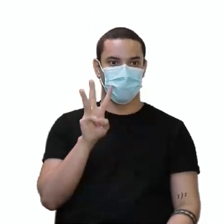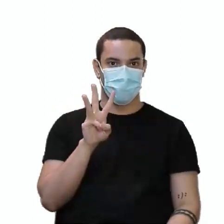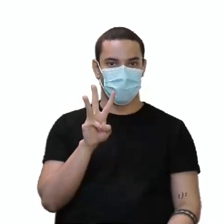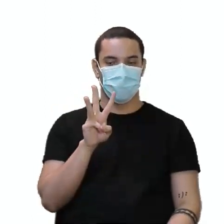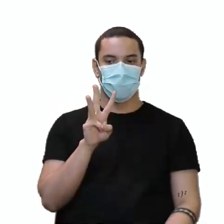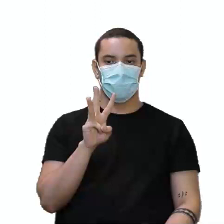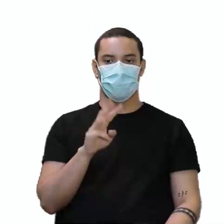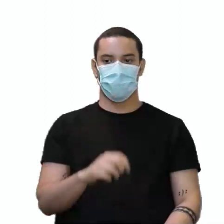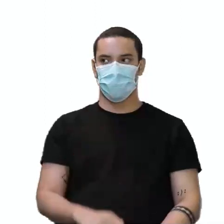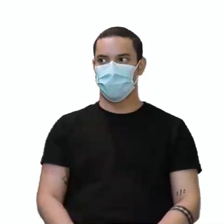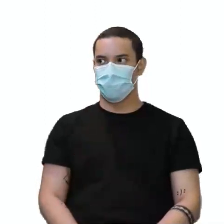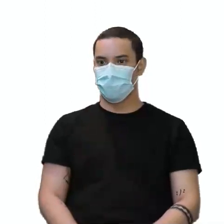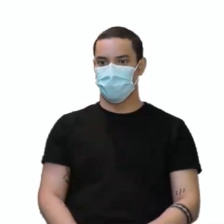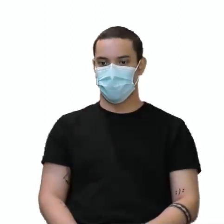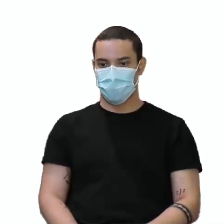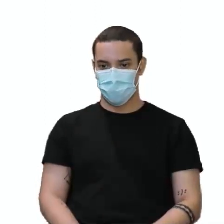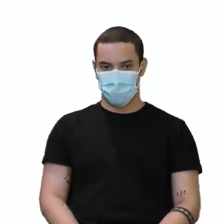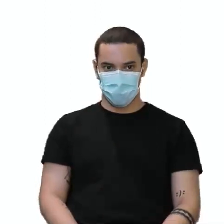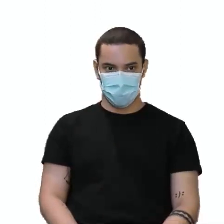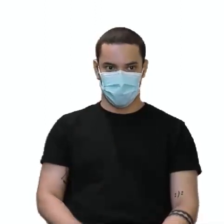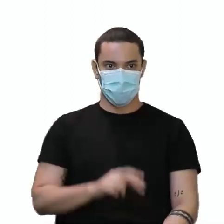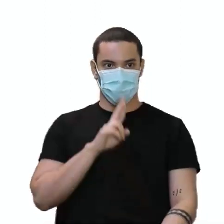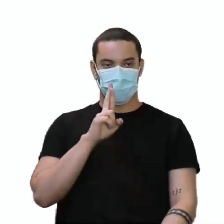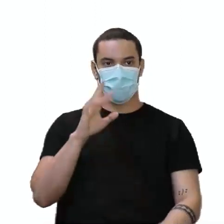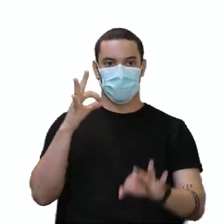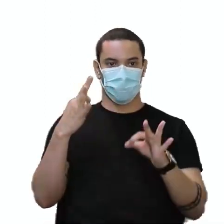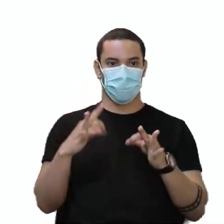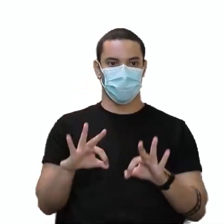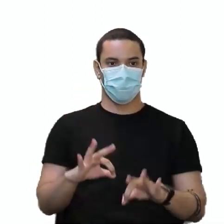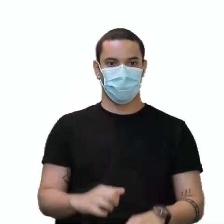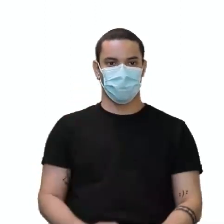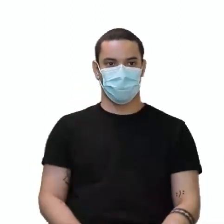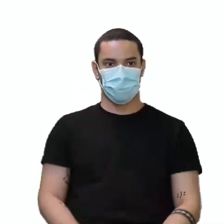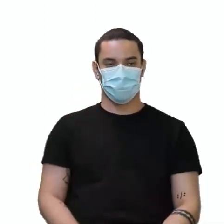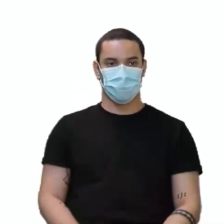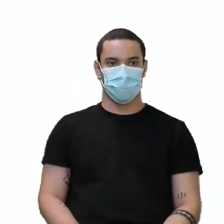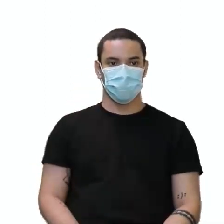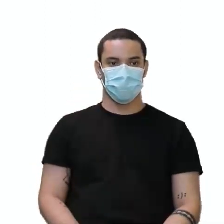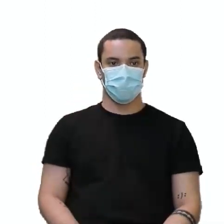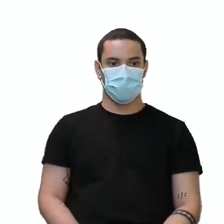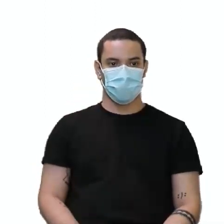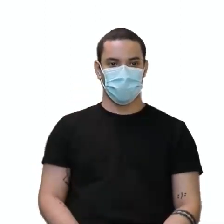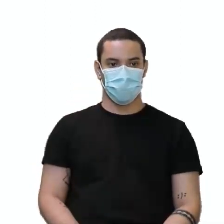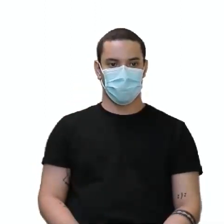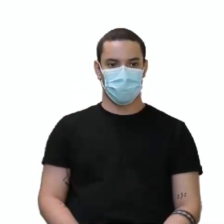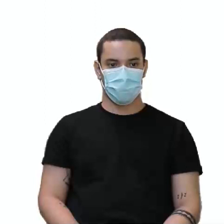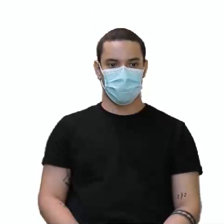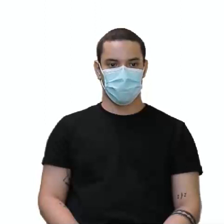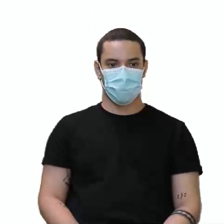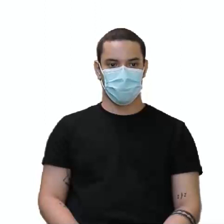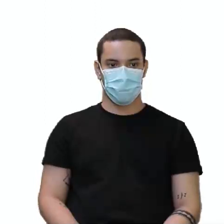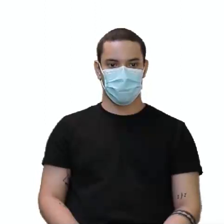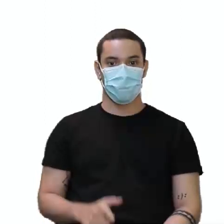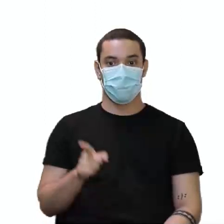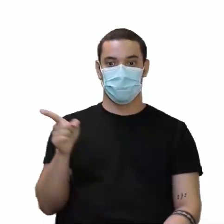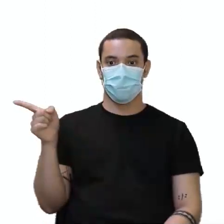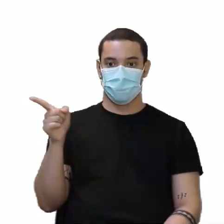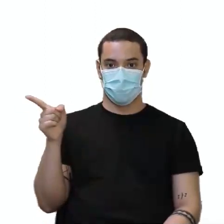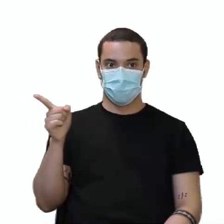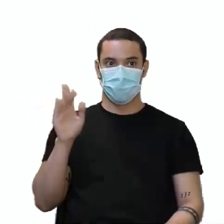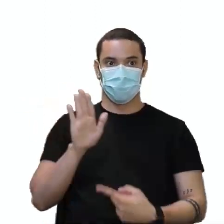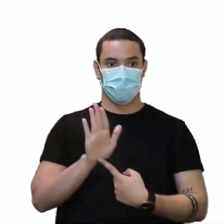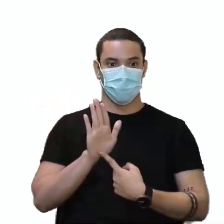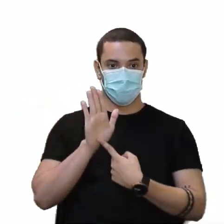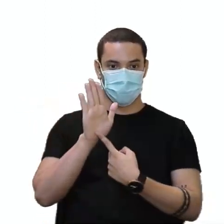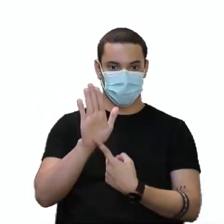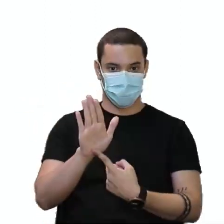acontece? Aí, a sua resposta correta vai ser justamente isso aqui. A letra B. Os participantes mostraram